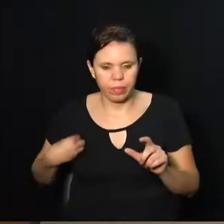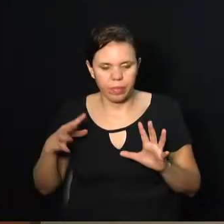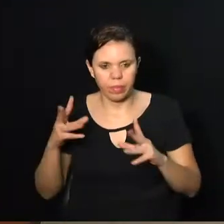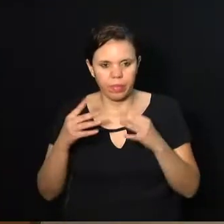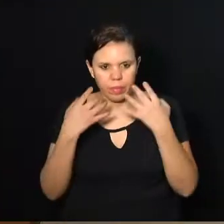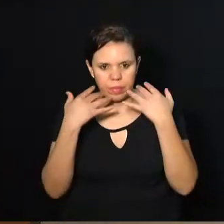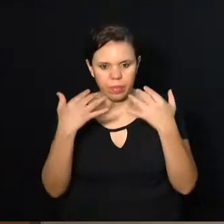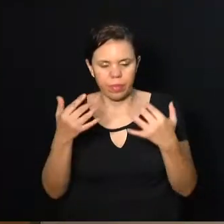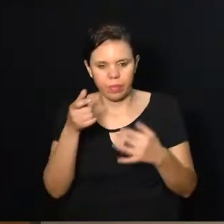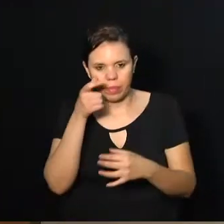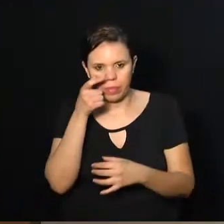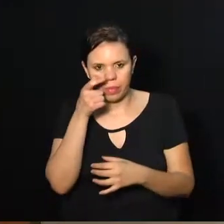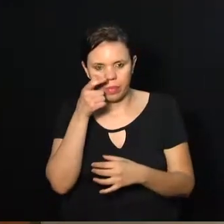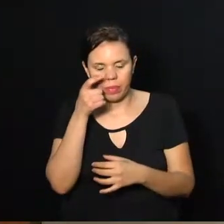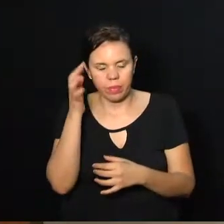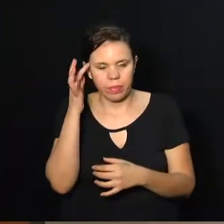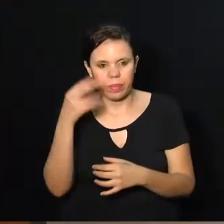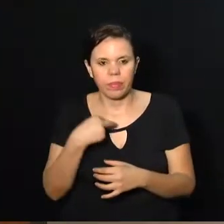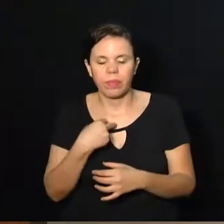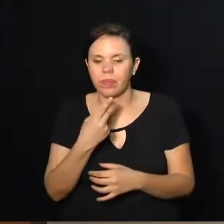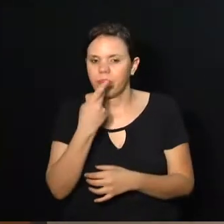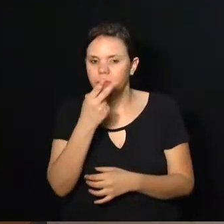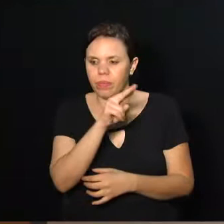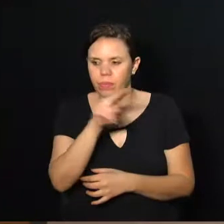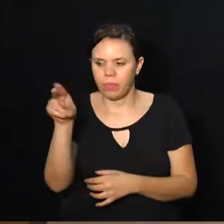assistir, imagina. Né? Não pode, não fala.